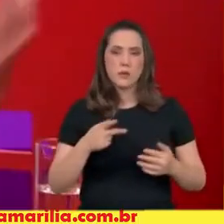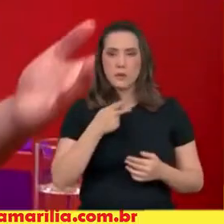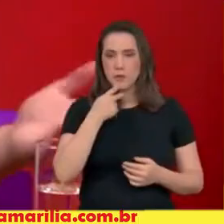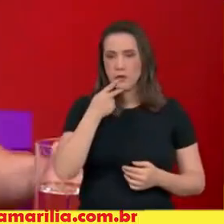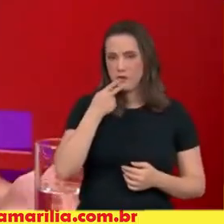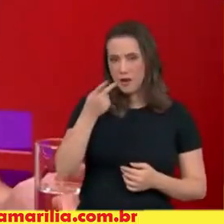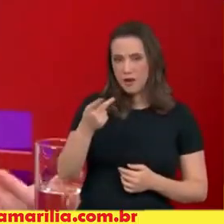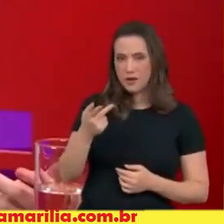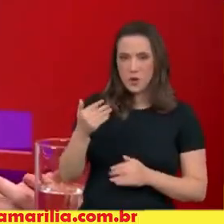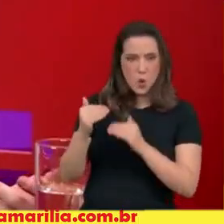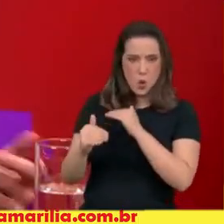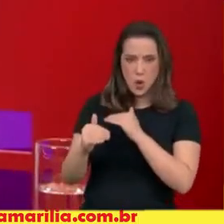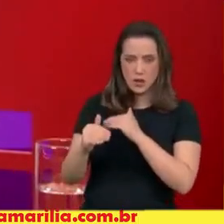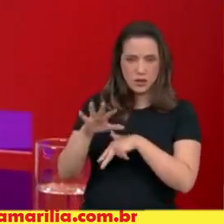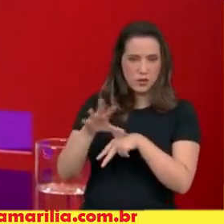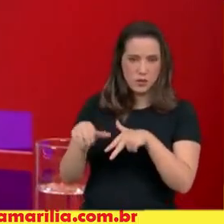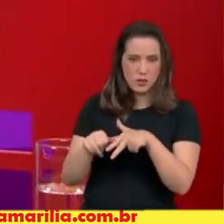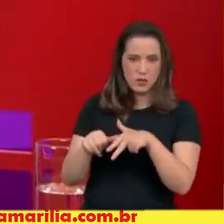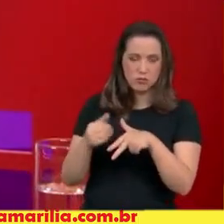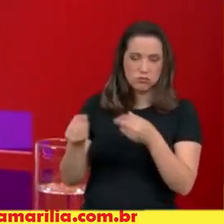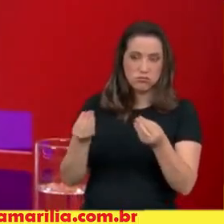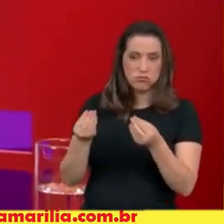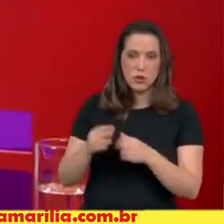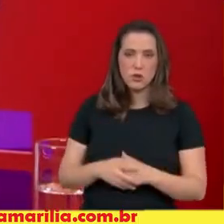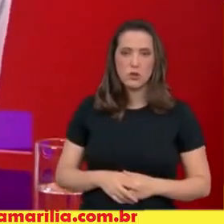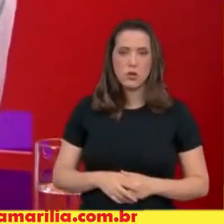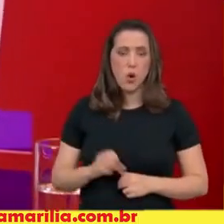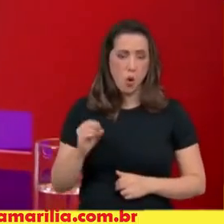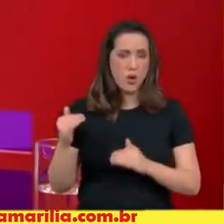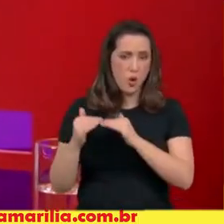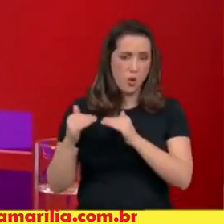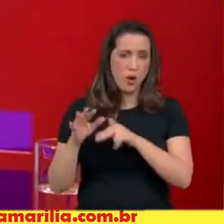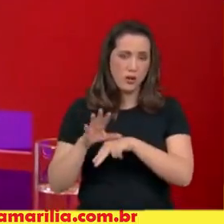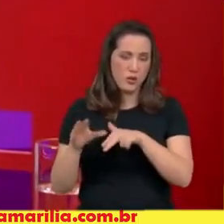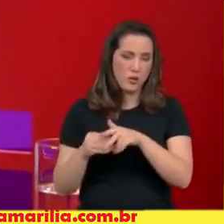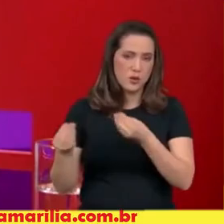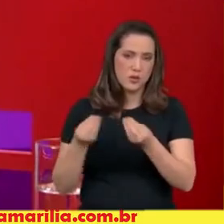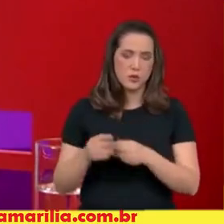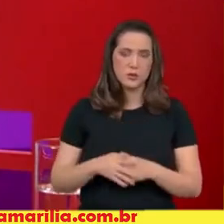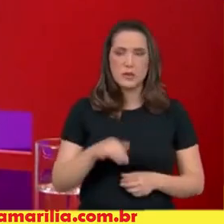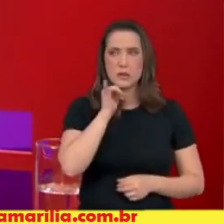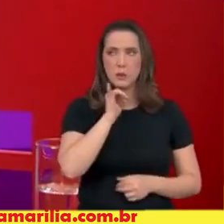que a anticorrupção... exatamente, vou fazer uma analogia um pouco simplista, talvez.